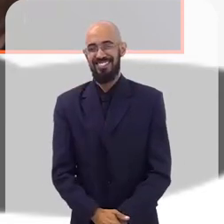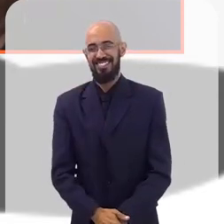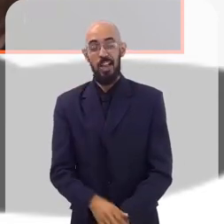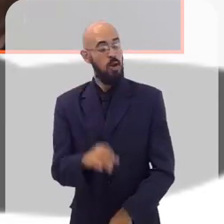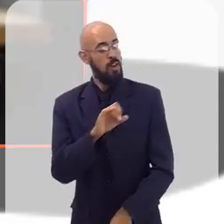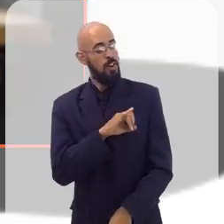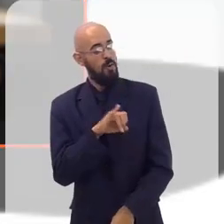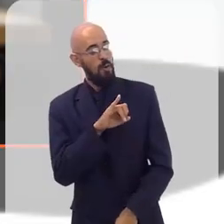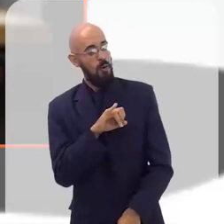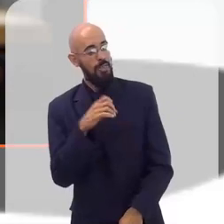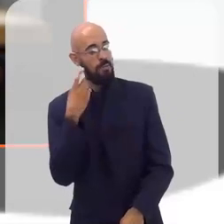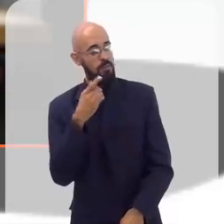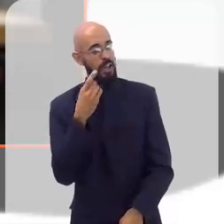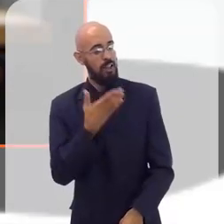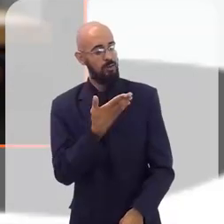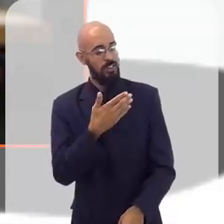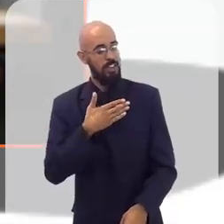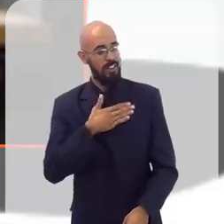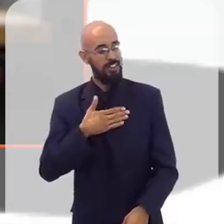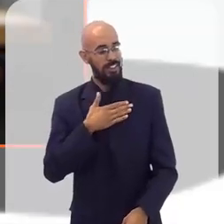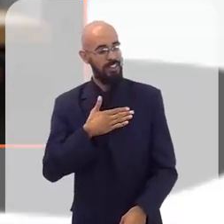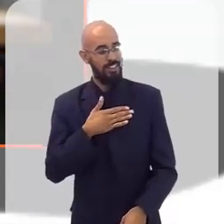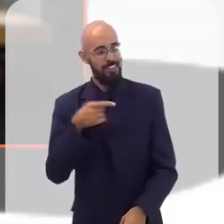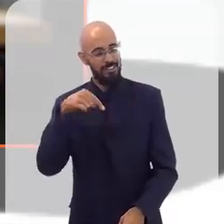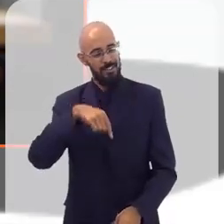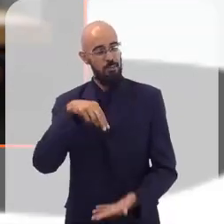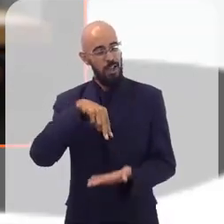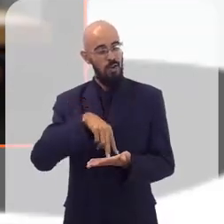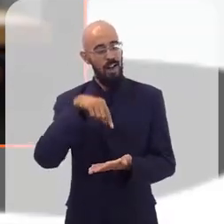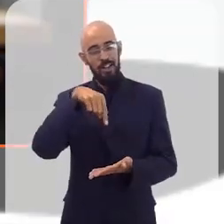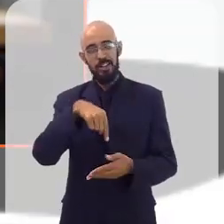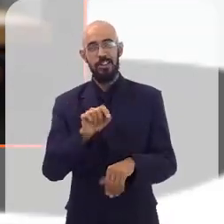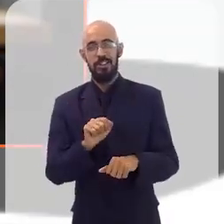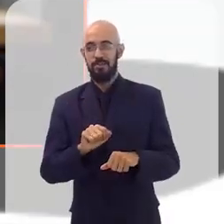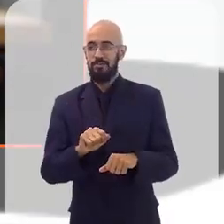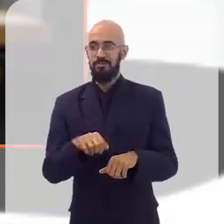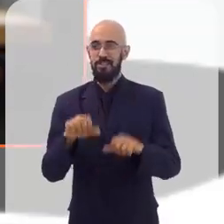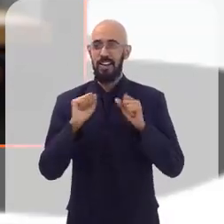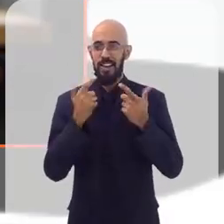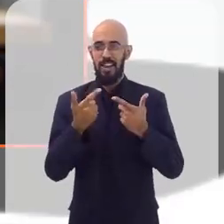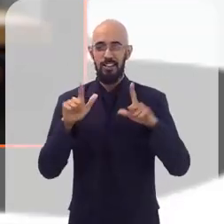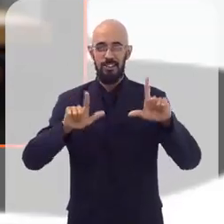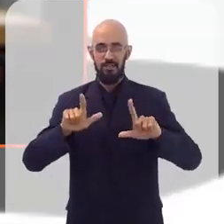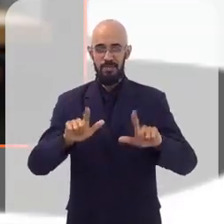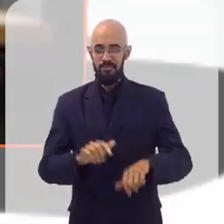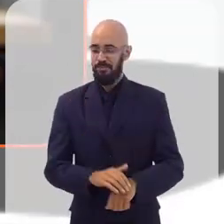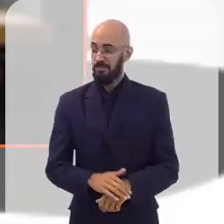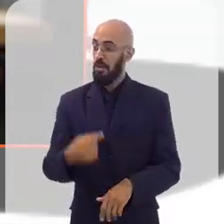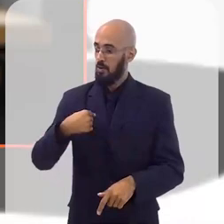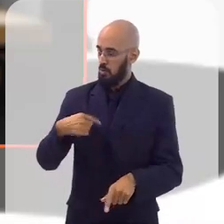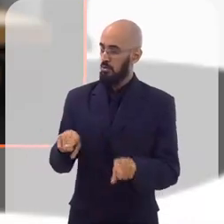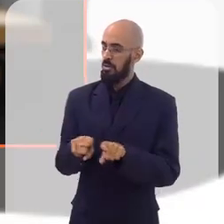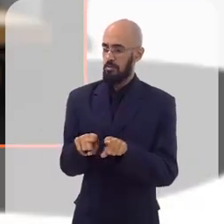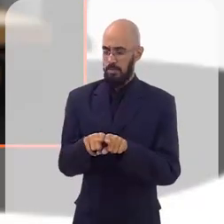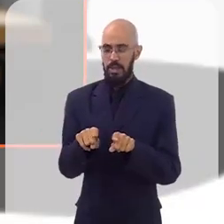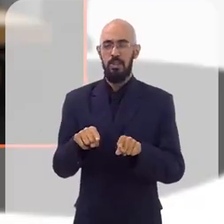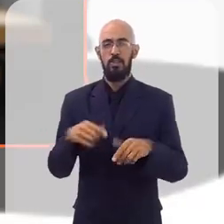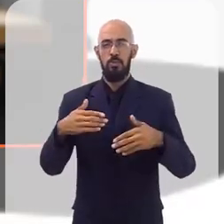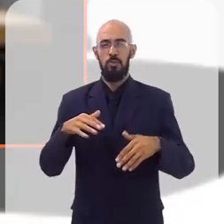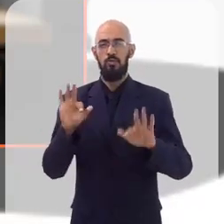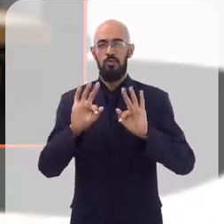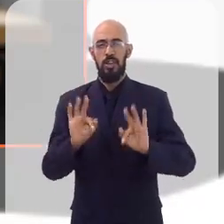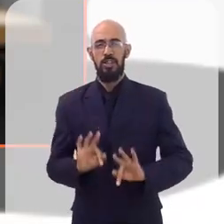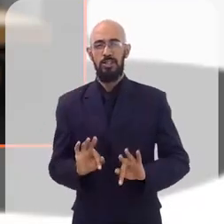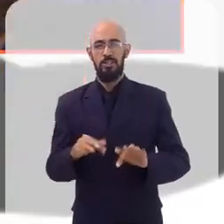estado do Rio de Janeiro a você quer saber o que eu disse eu te salvei como sempre com muito amor e